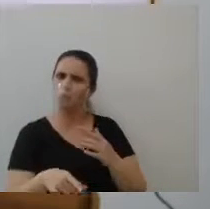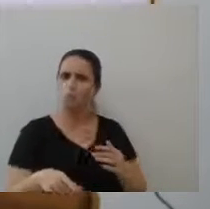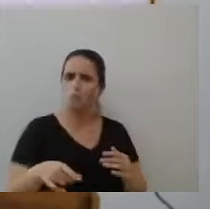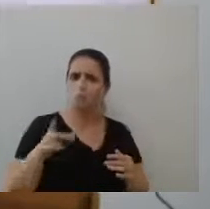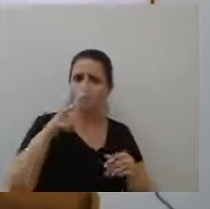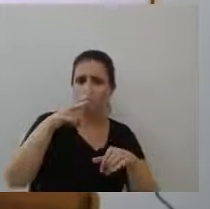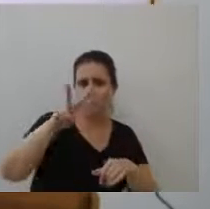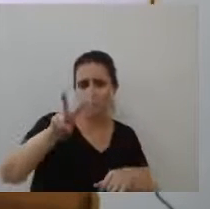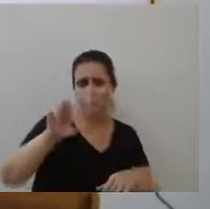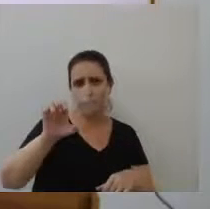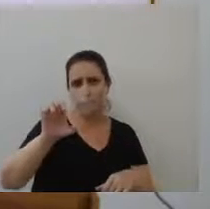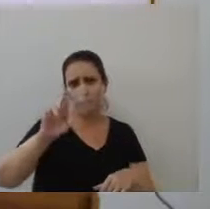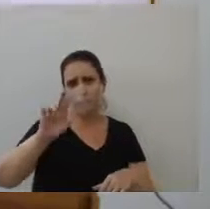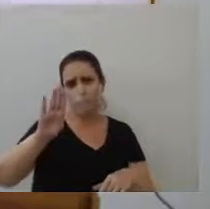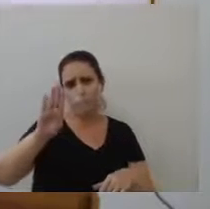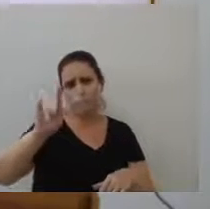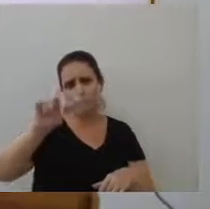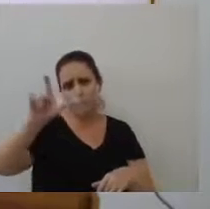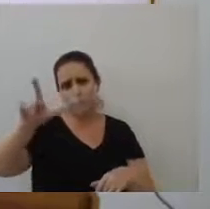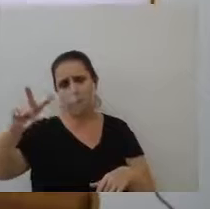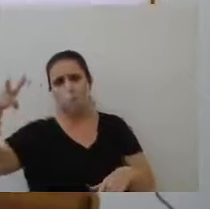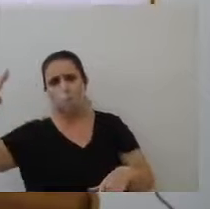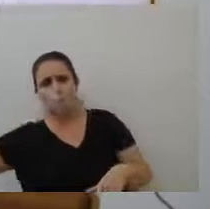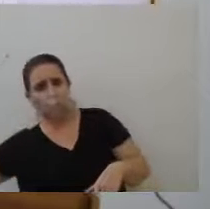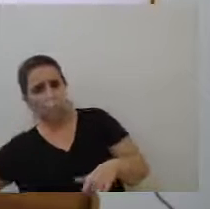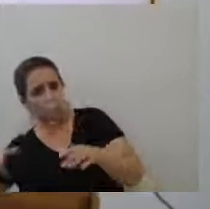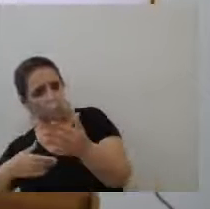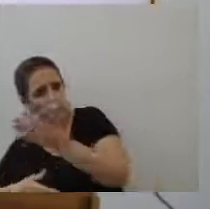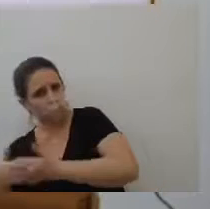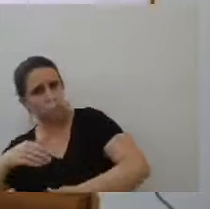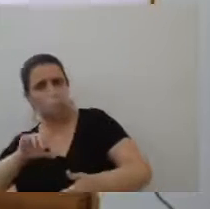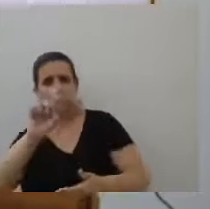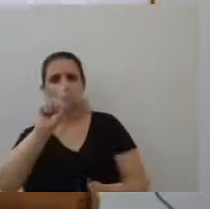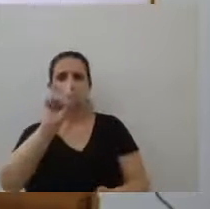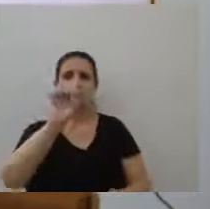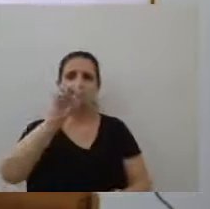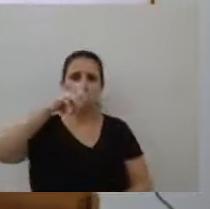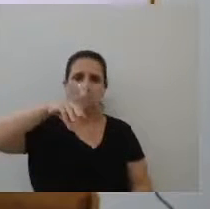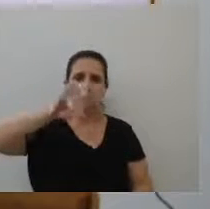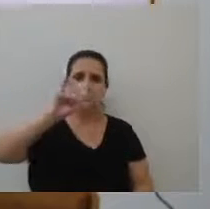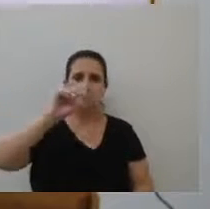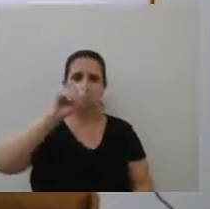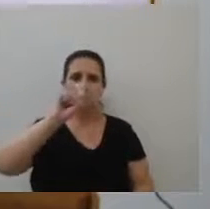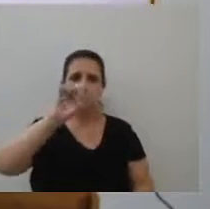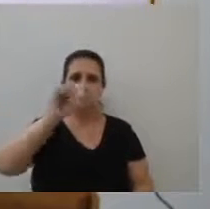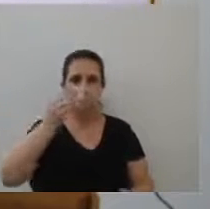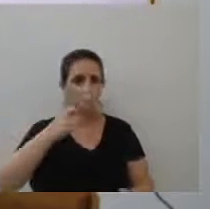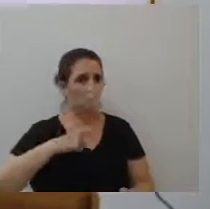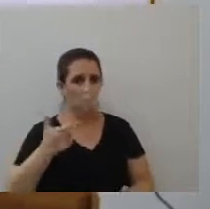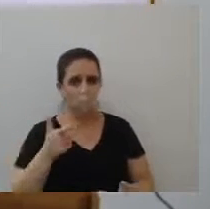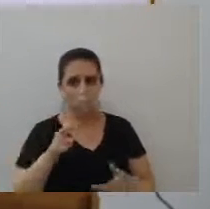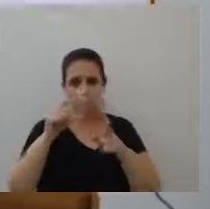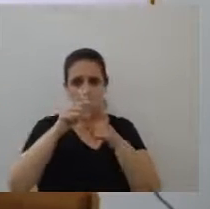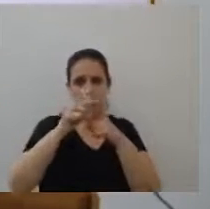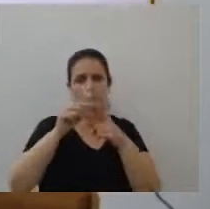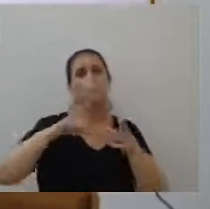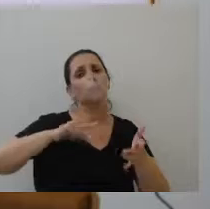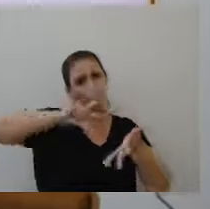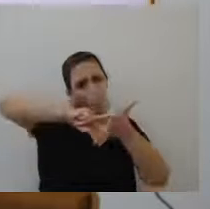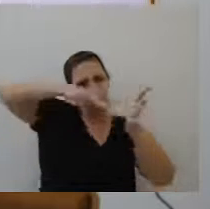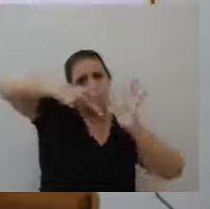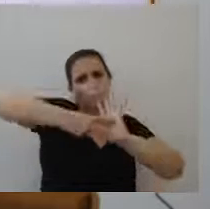alguns textos que são bastante úteis, mas merecem pouca credibilidade. Outros textos não têm nem credibilidade